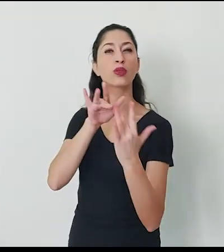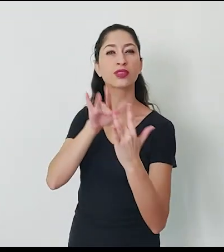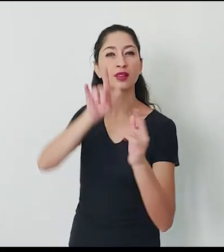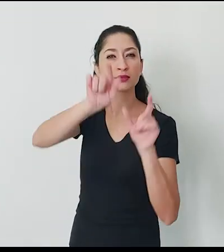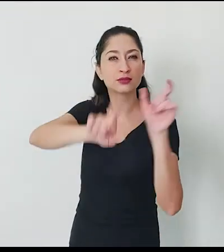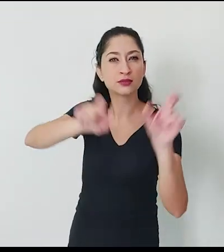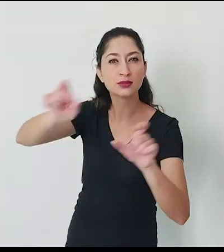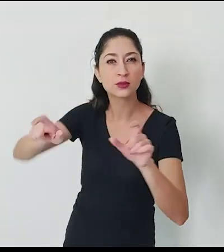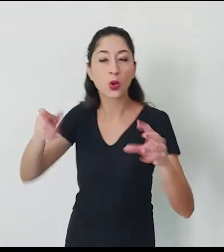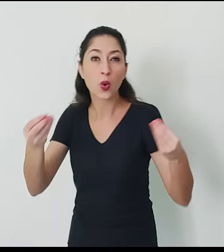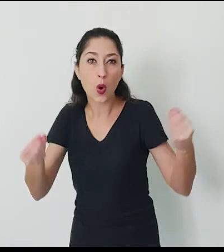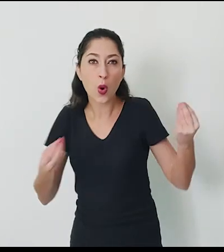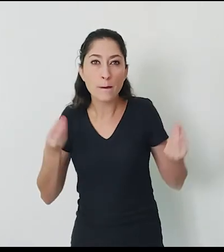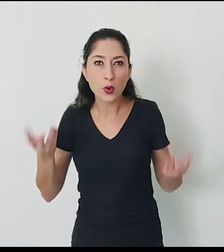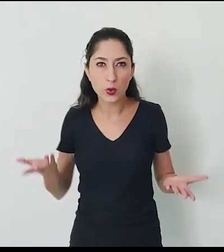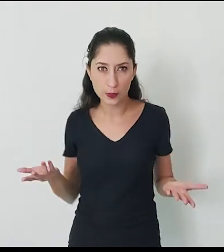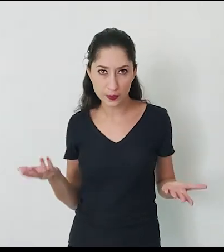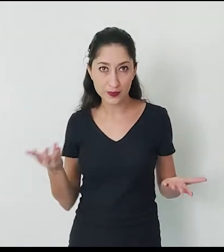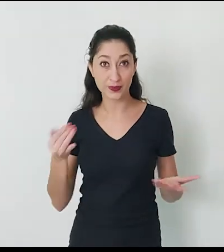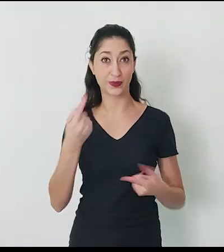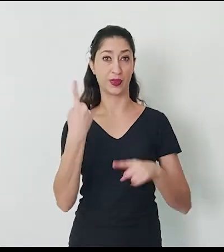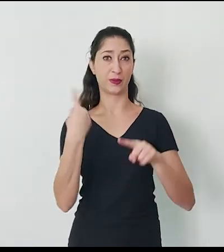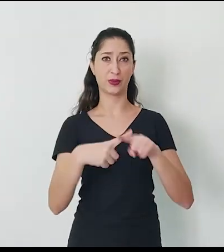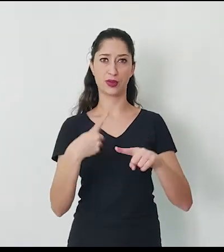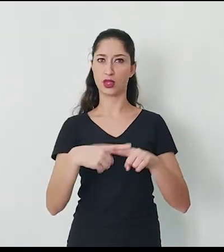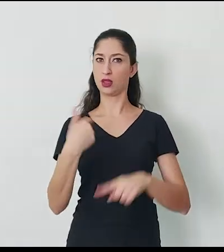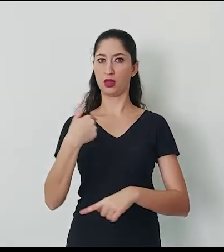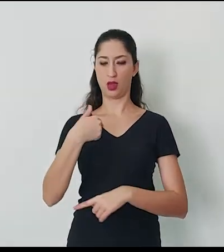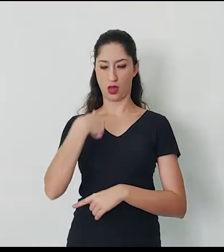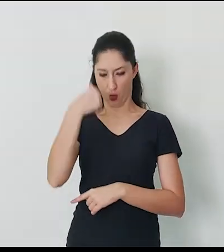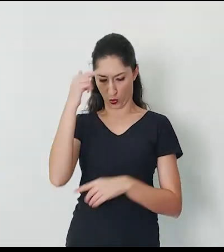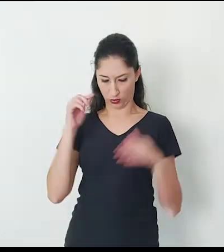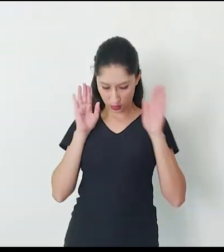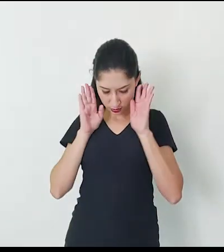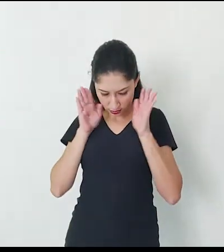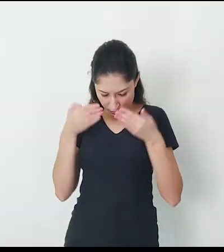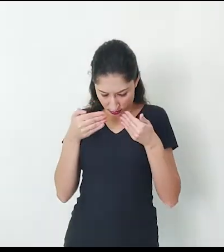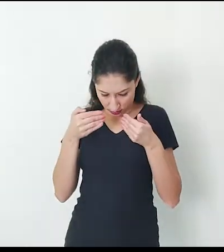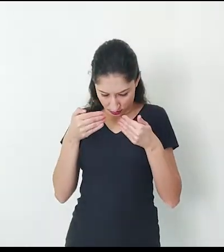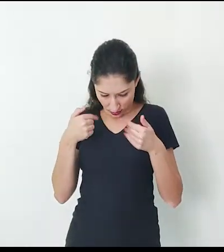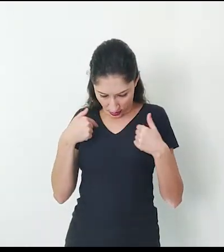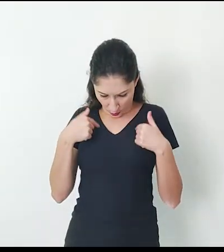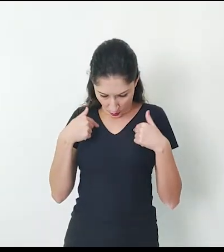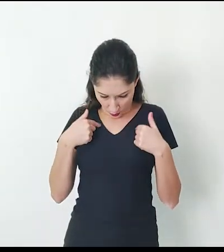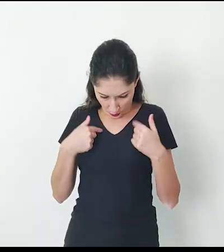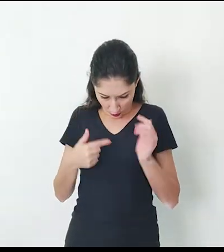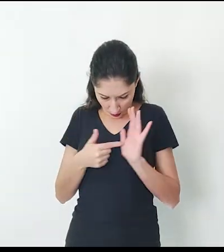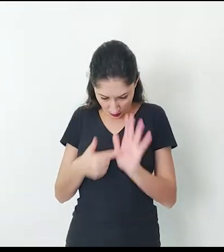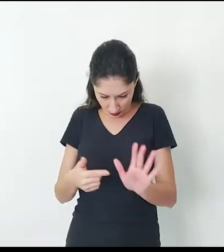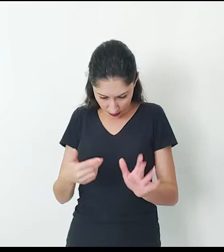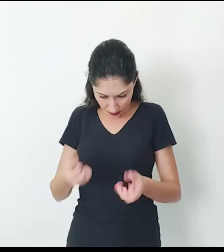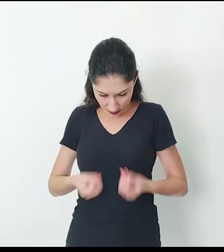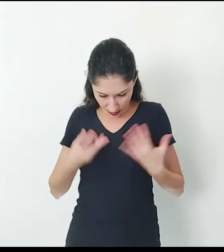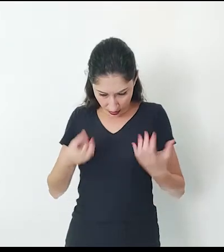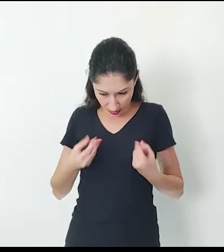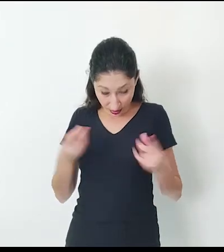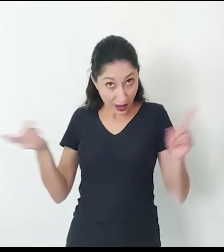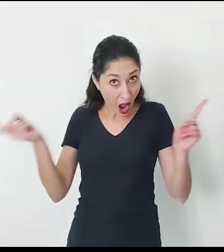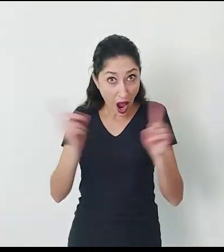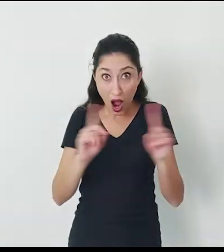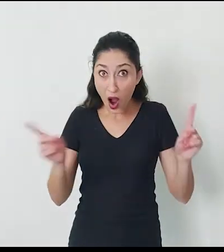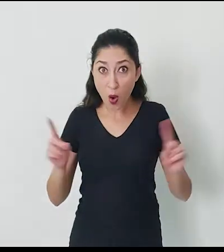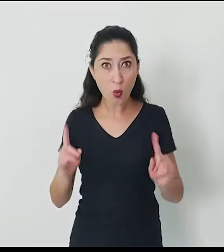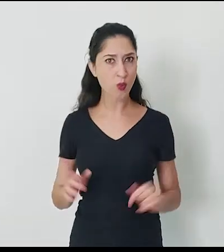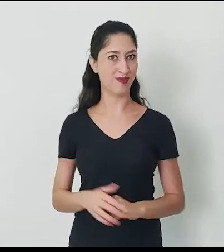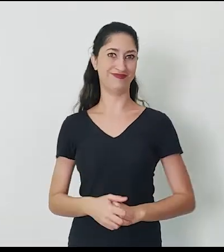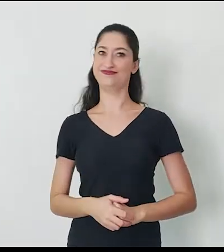que contato que eu faço com o público, entendeu? Isso também é massa da gente pensar, porque não é só eu ali, mas também